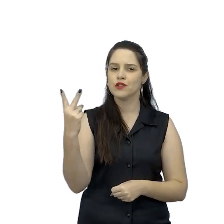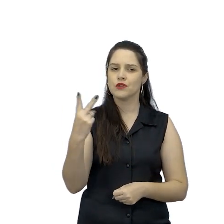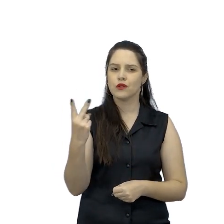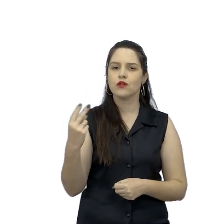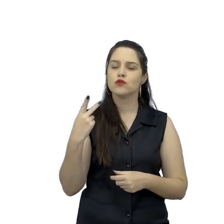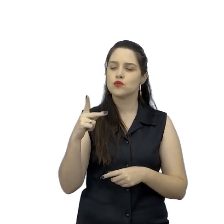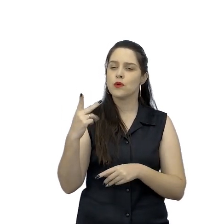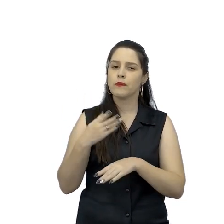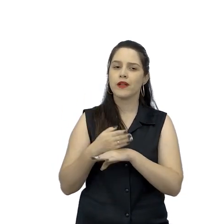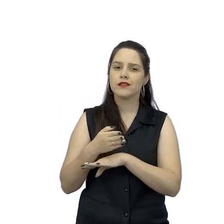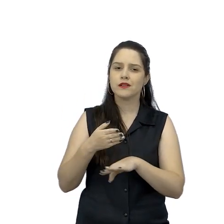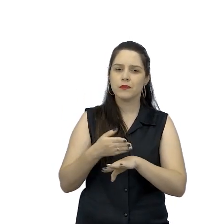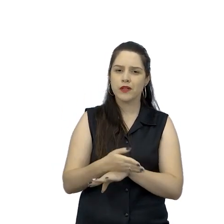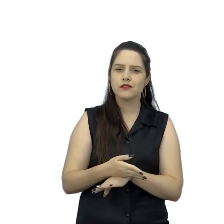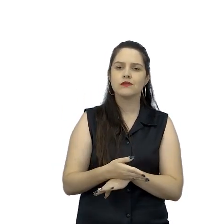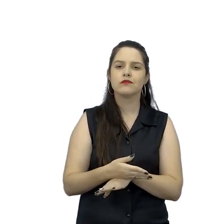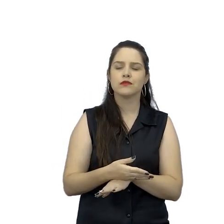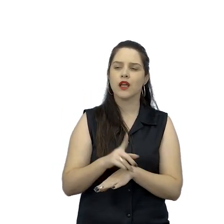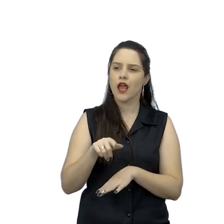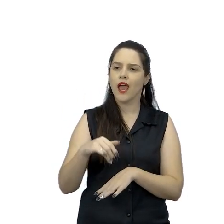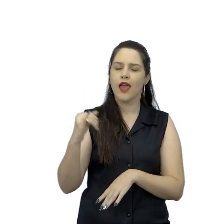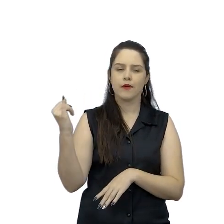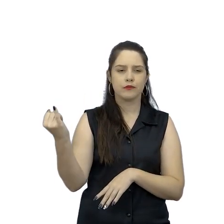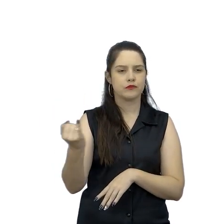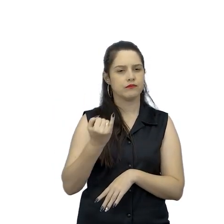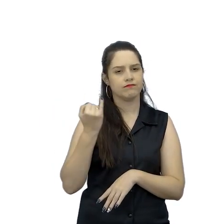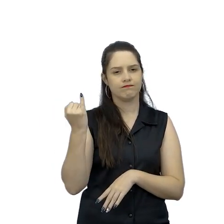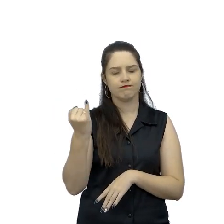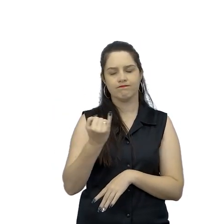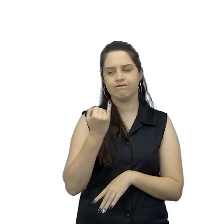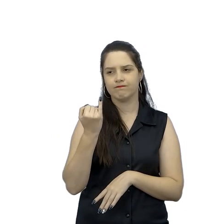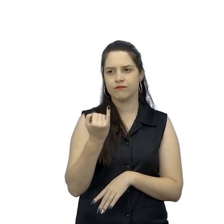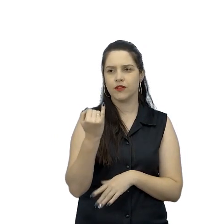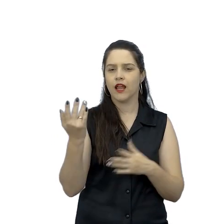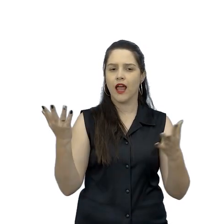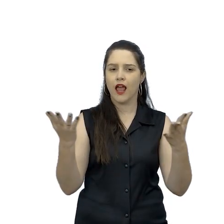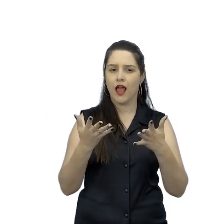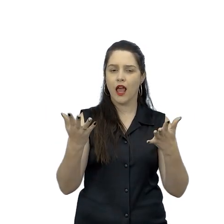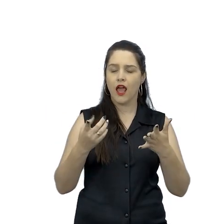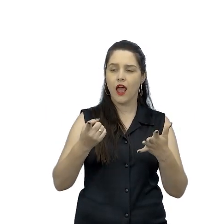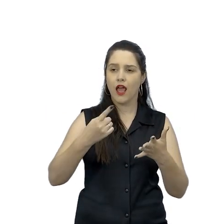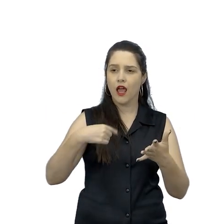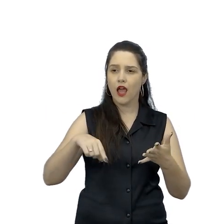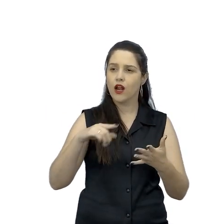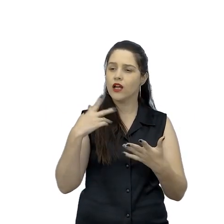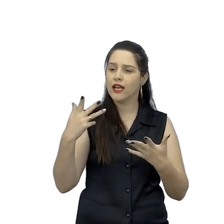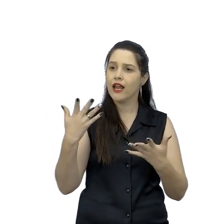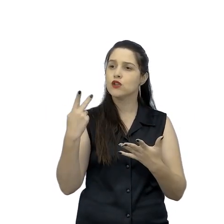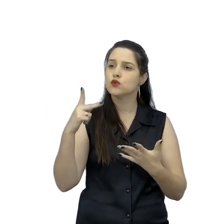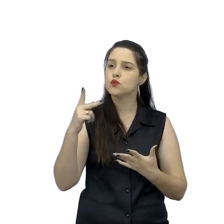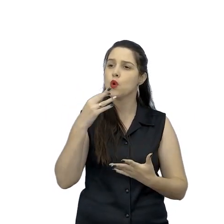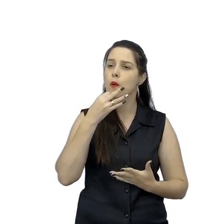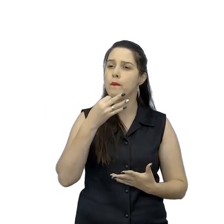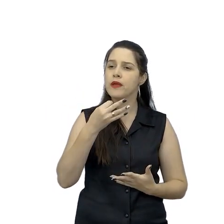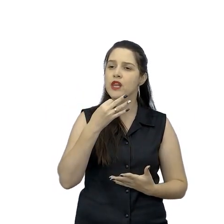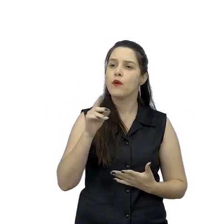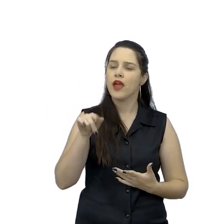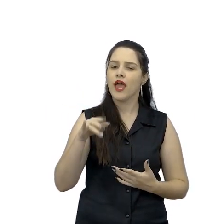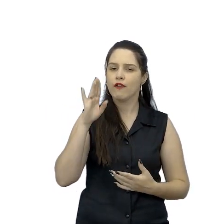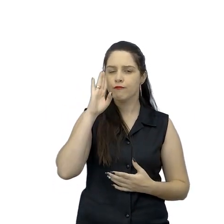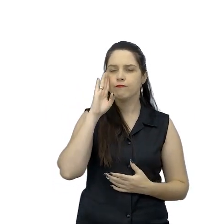Sua participação é muito importante, e agora nós queremos a sua opinião, e ela é fundamental